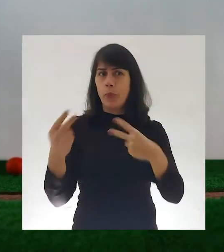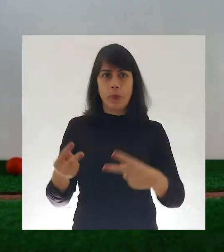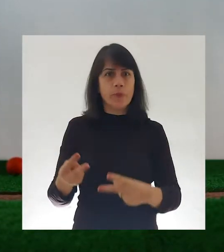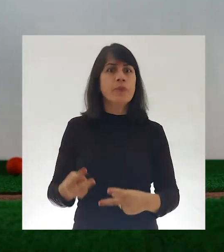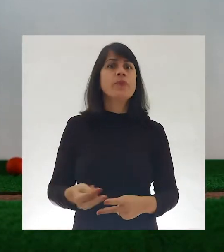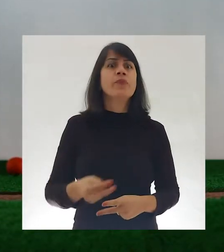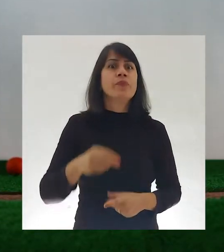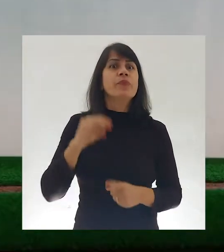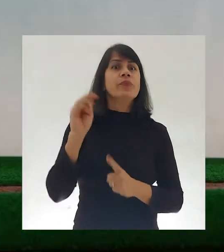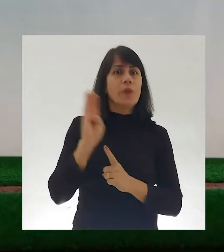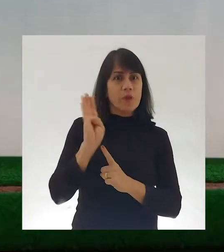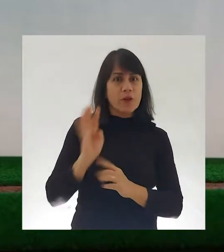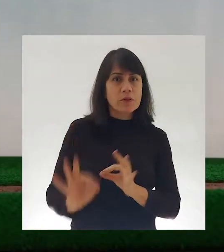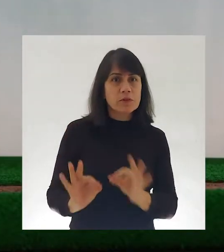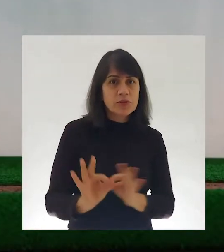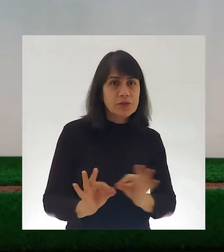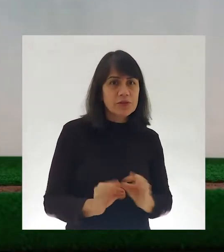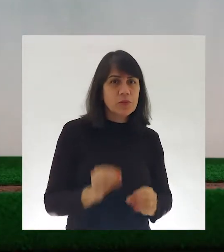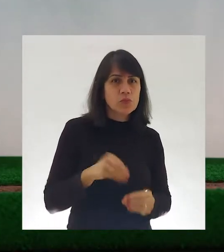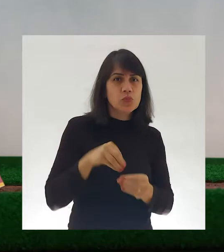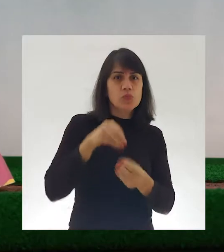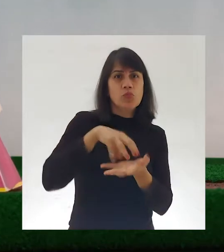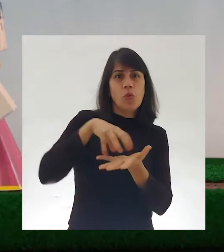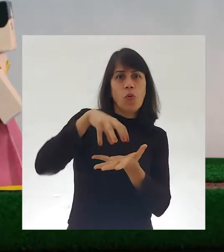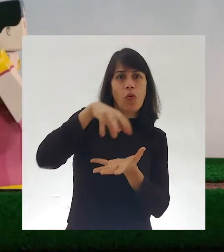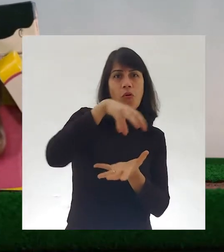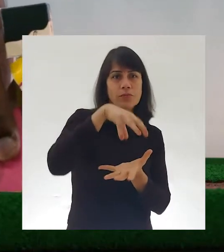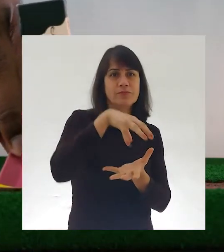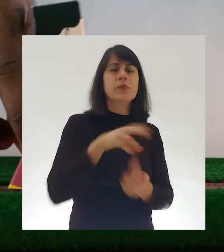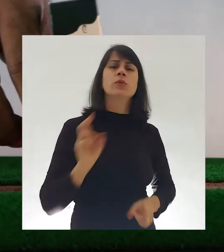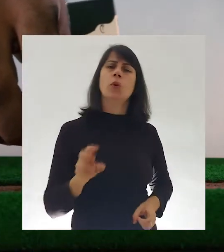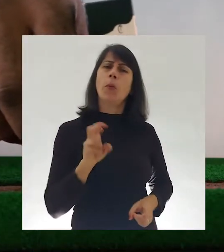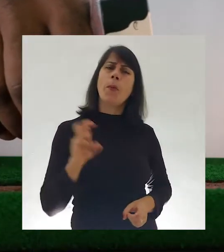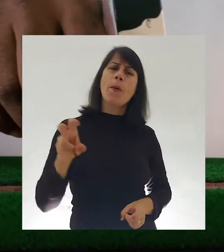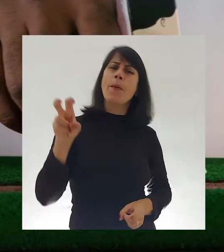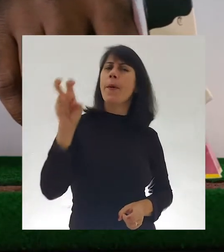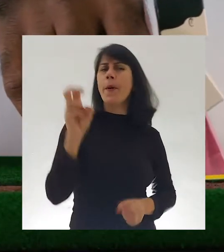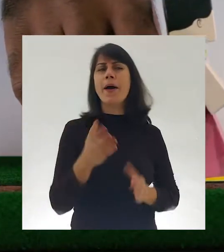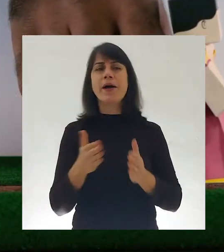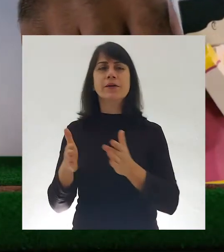chão. Depois de arrumar todas no monte, continuou o seu caminho.